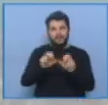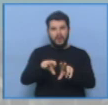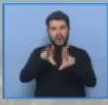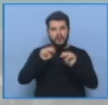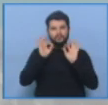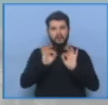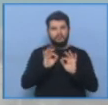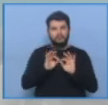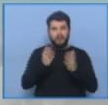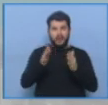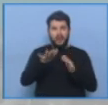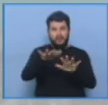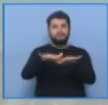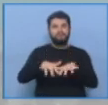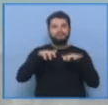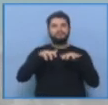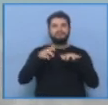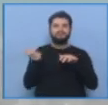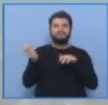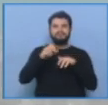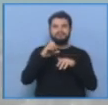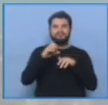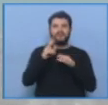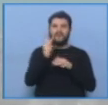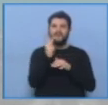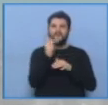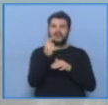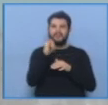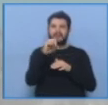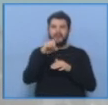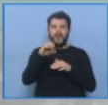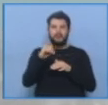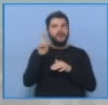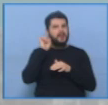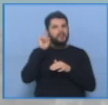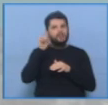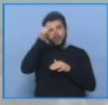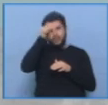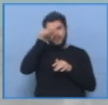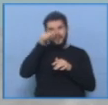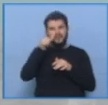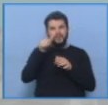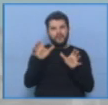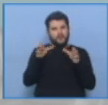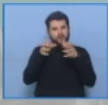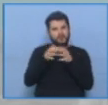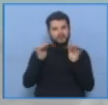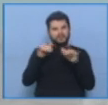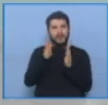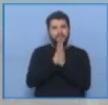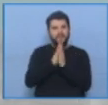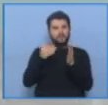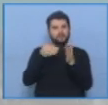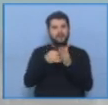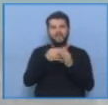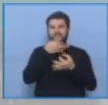Decorre a Cimeira no Vaticano. É importante que nas comunidades paroquiais, neste domingo, nos encontros das Eucaristias, se fale